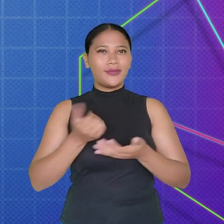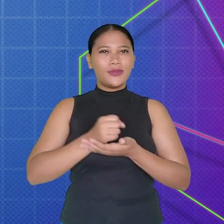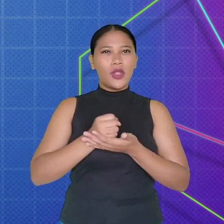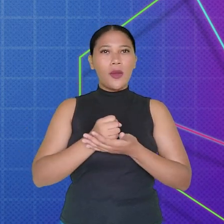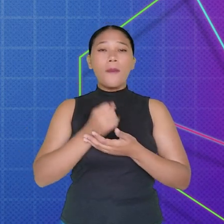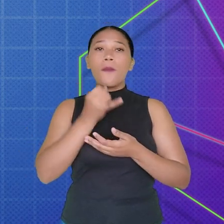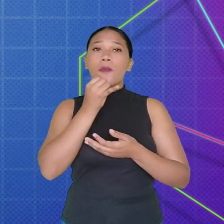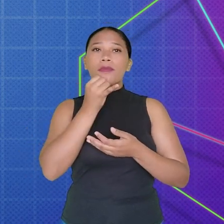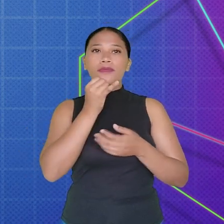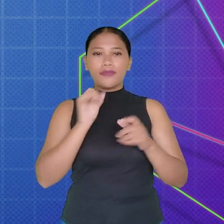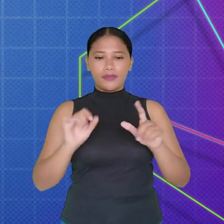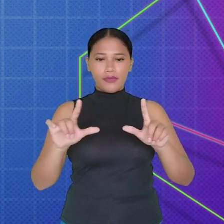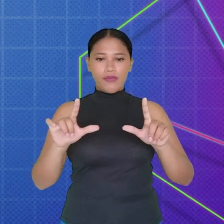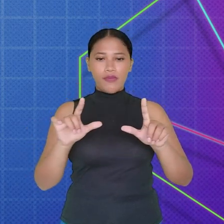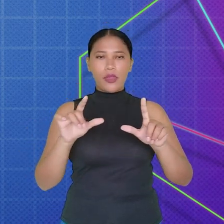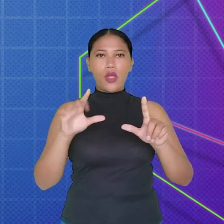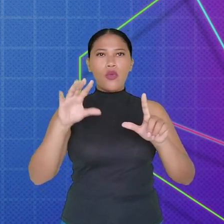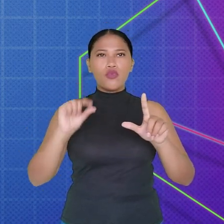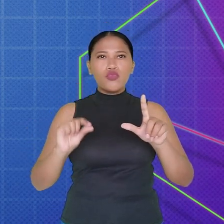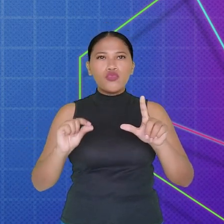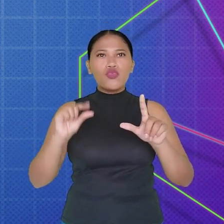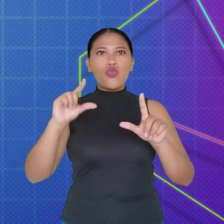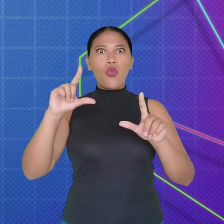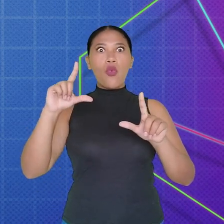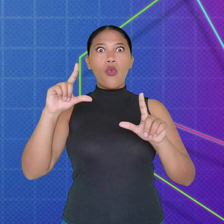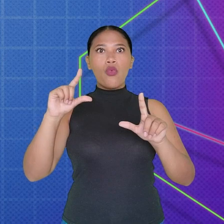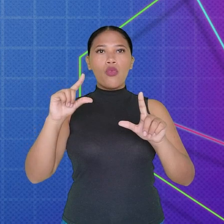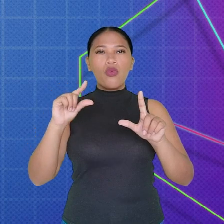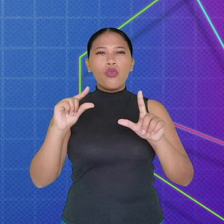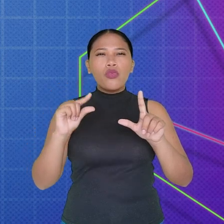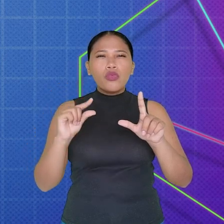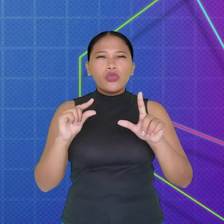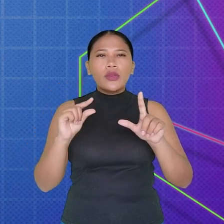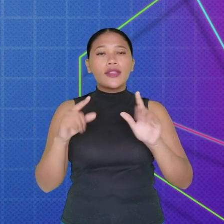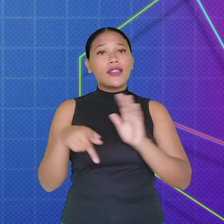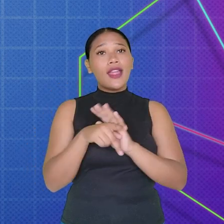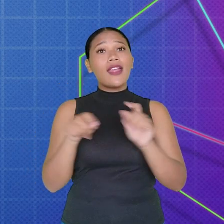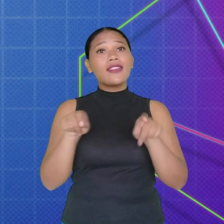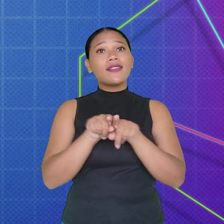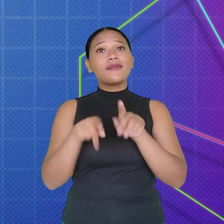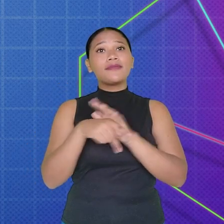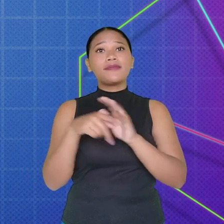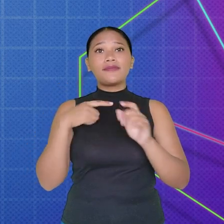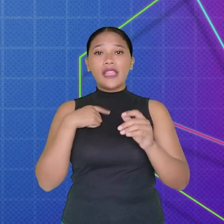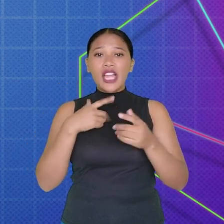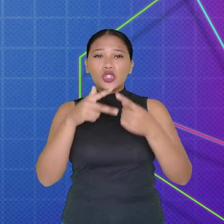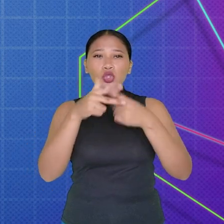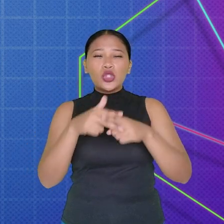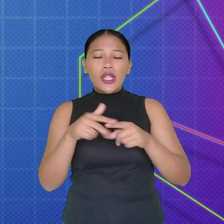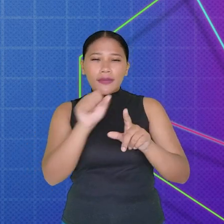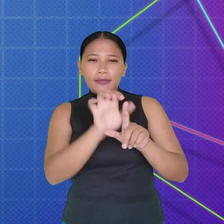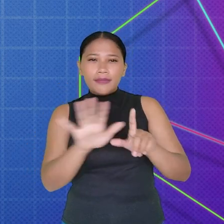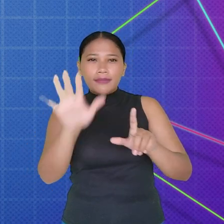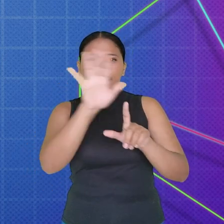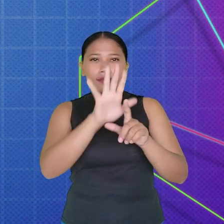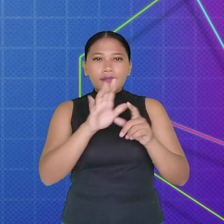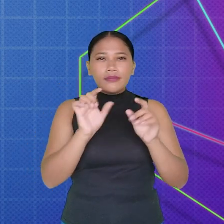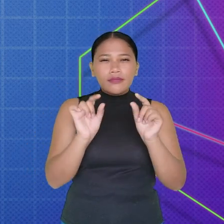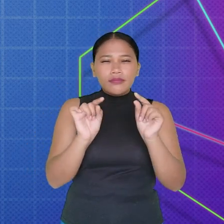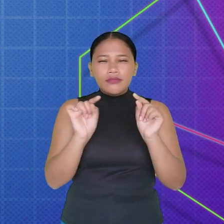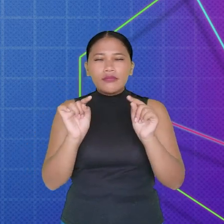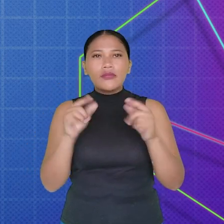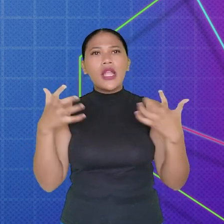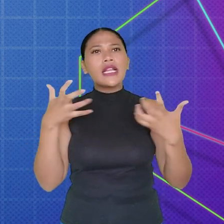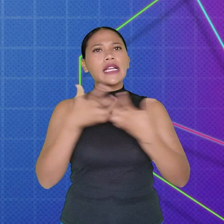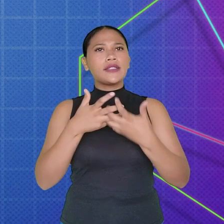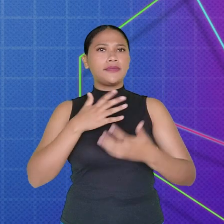jogador mudar a resolução de tela, o evento de sistema pode ser usado para redimensionar a janela do jogo e ajustar a interface do usuário para que ela